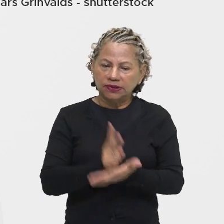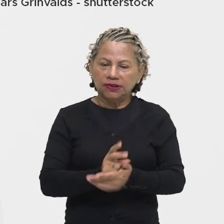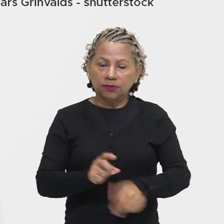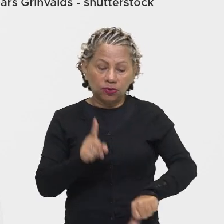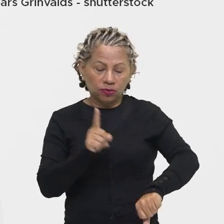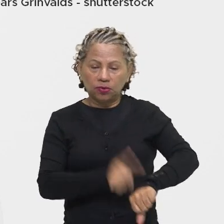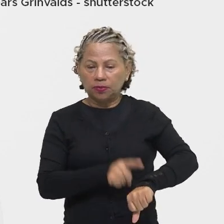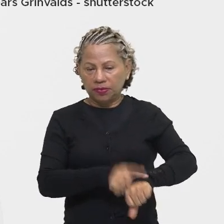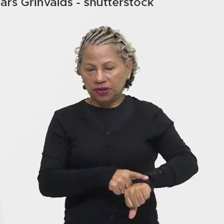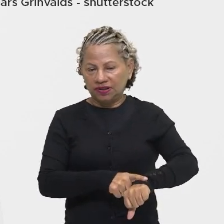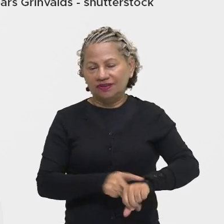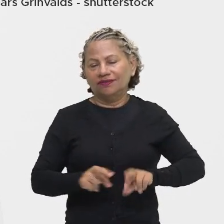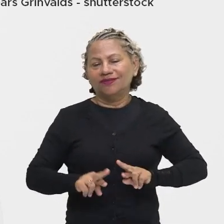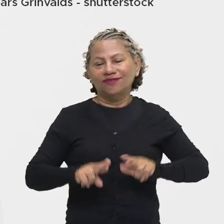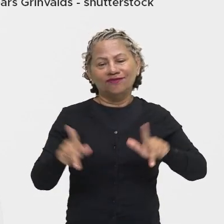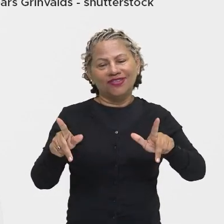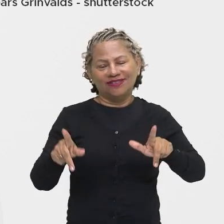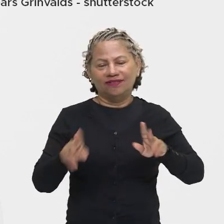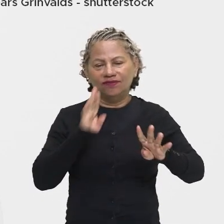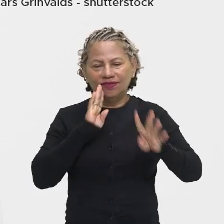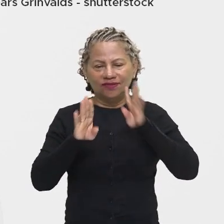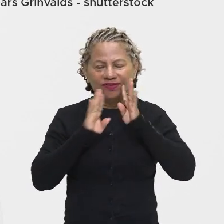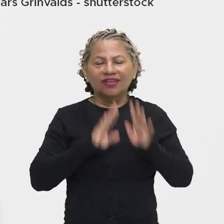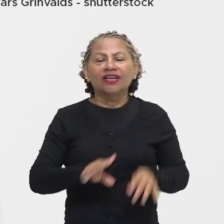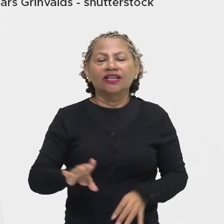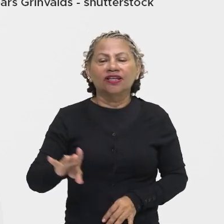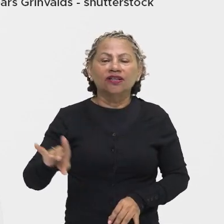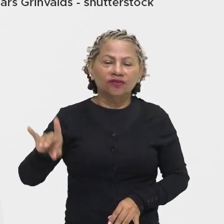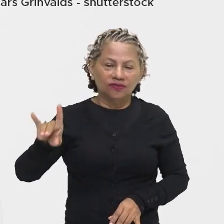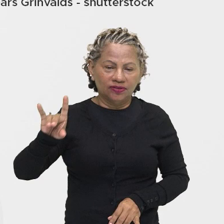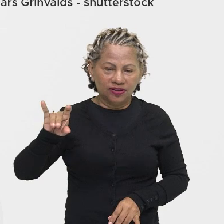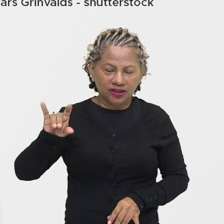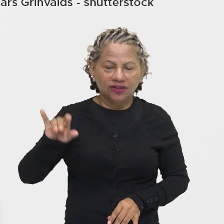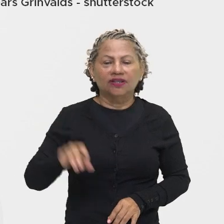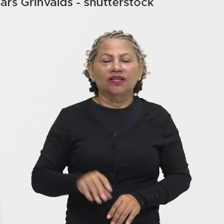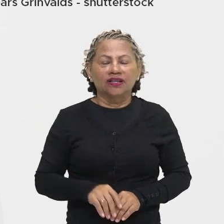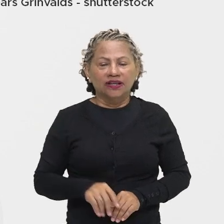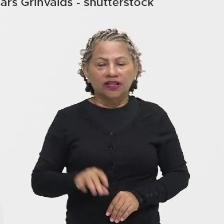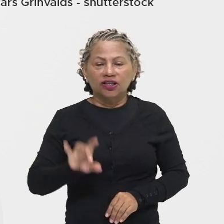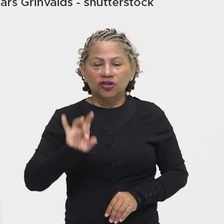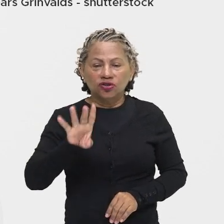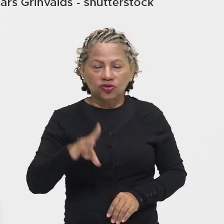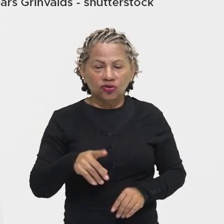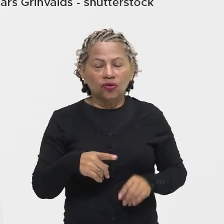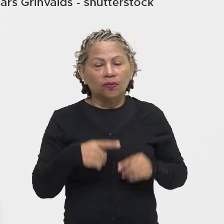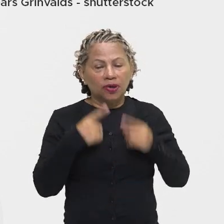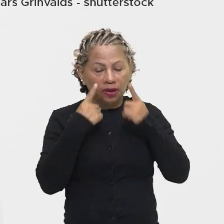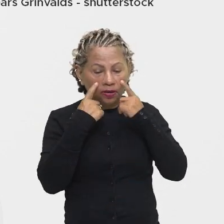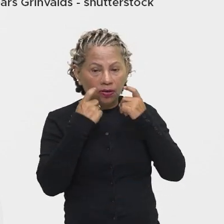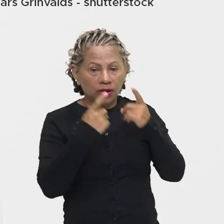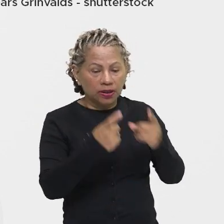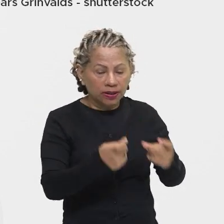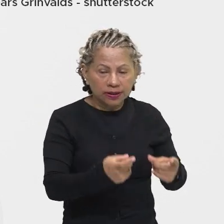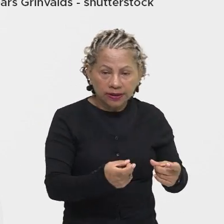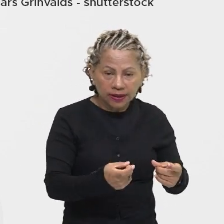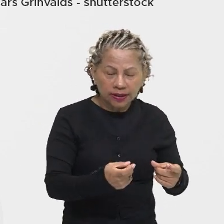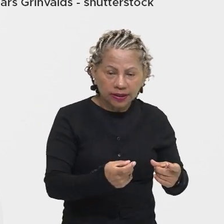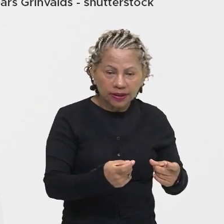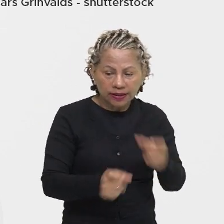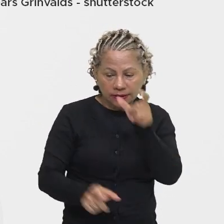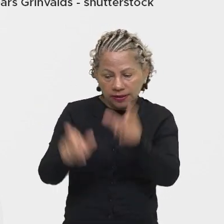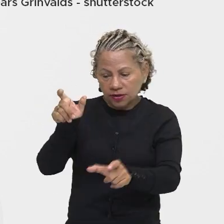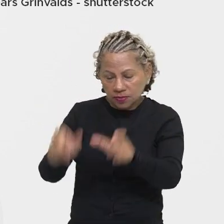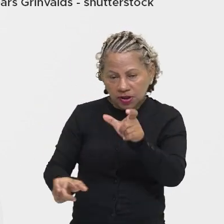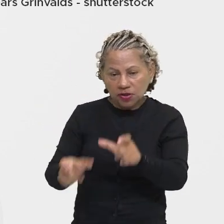no Facebook e no Instagram, que organizam de acordo com os interesses e em critérios dos algoritmos. Vocês lembram,